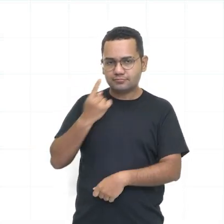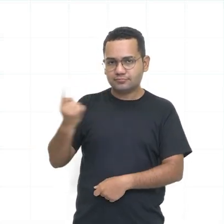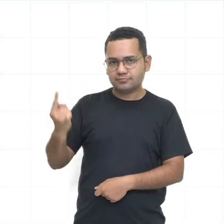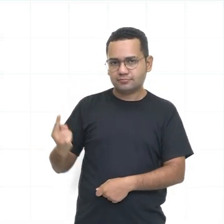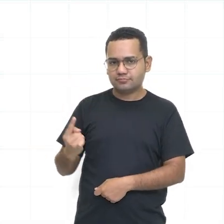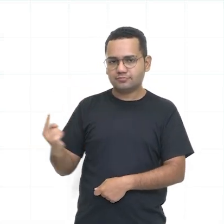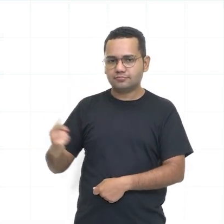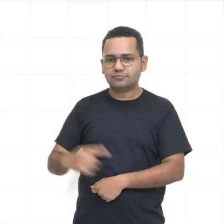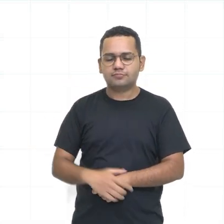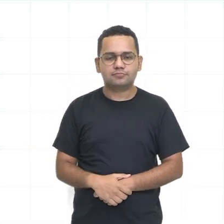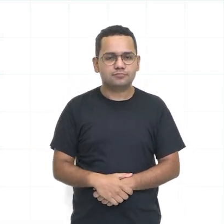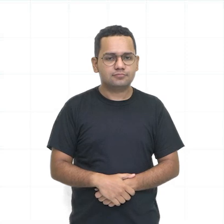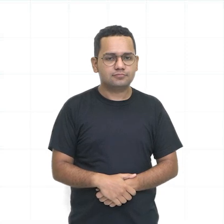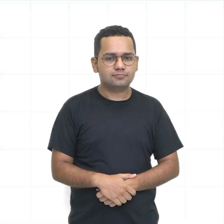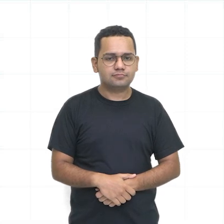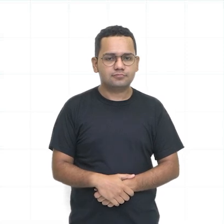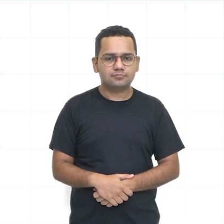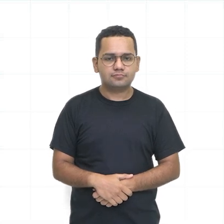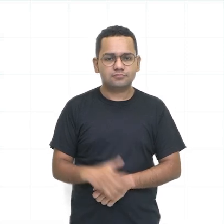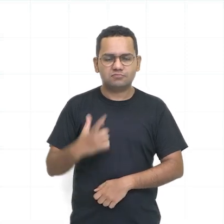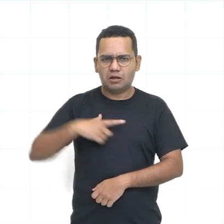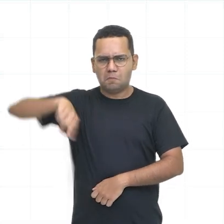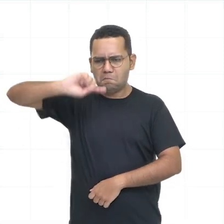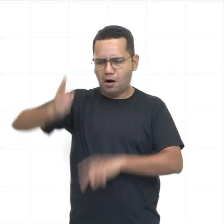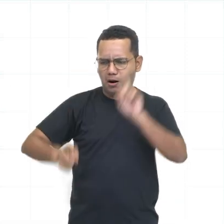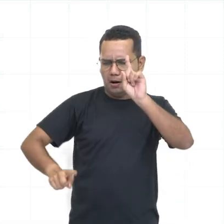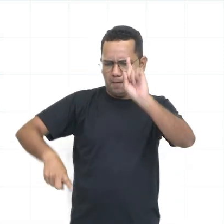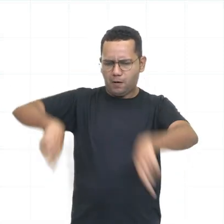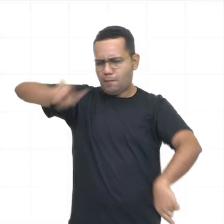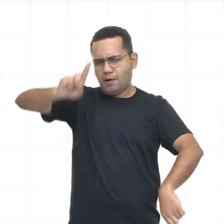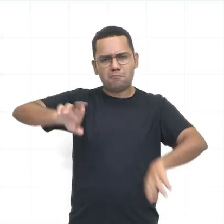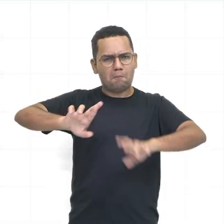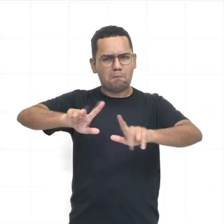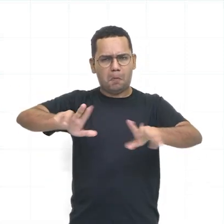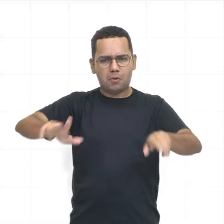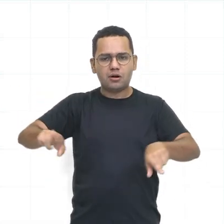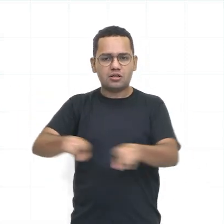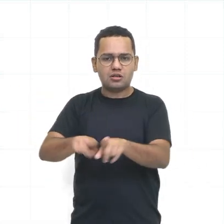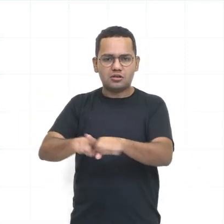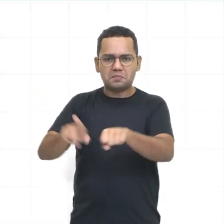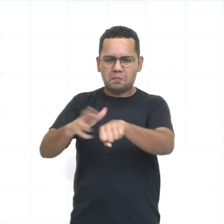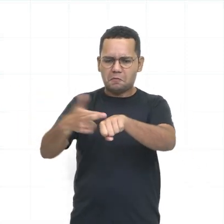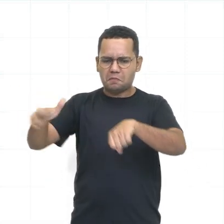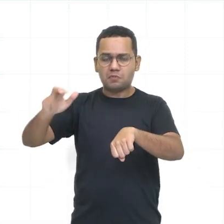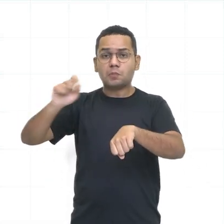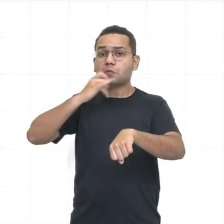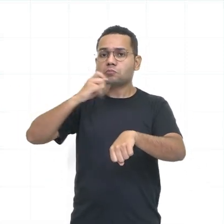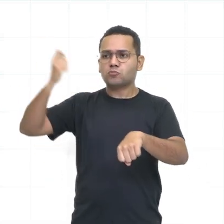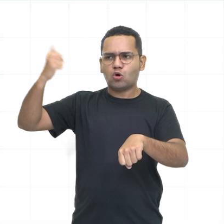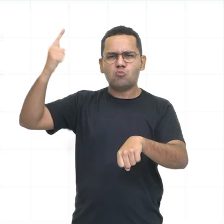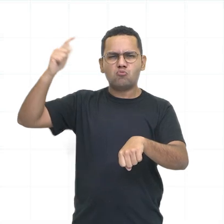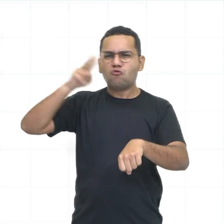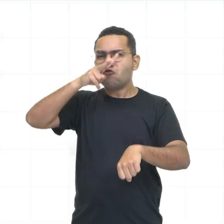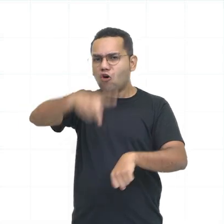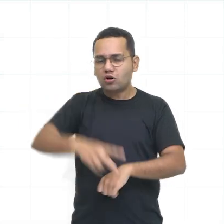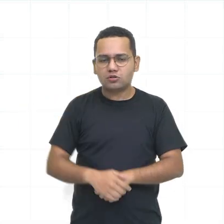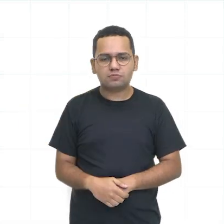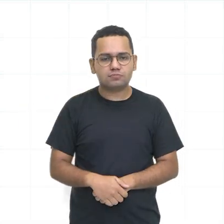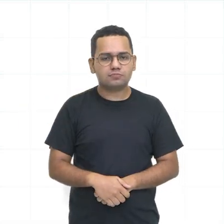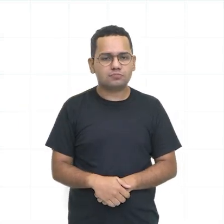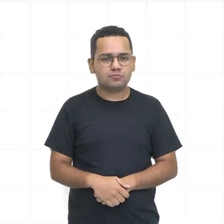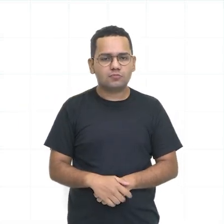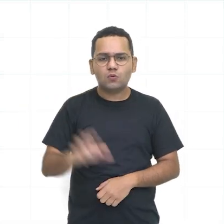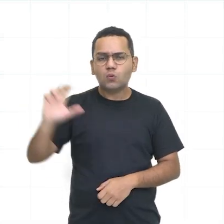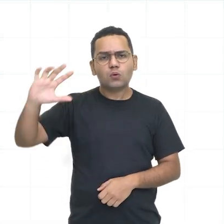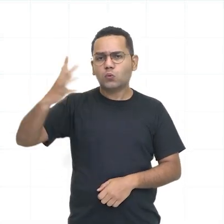tinha hidrogênio, muitas descargas elétricas e muita radiação ultravioleta que fizeram com